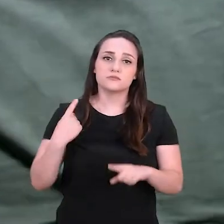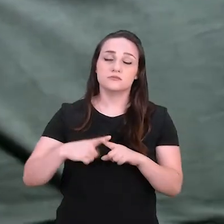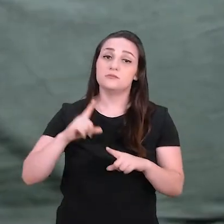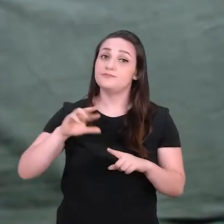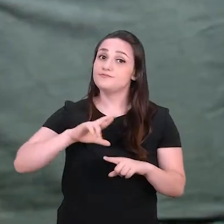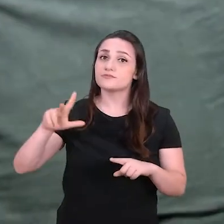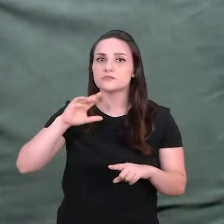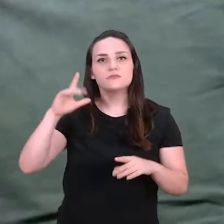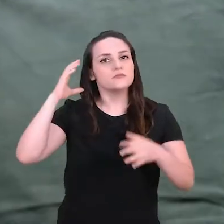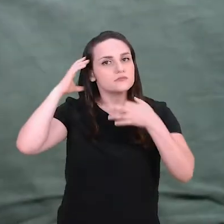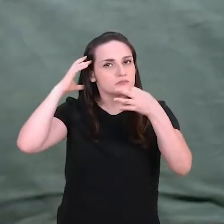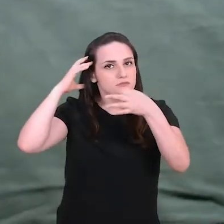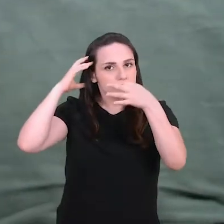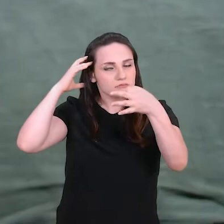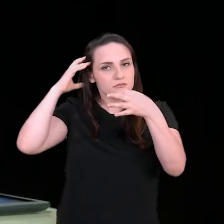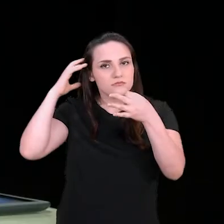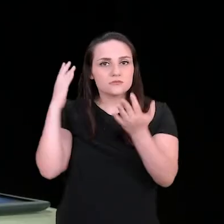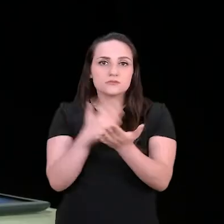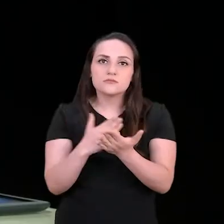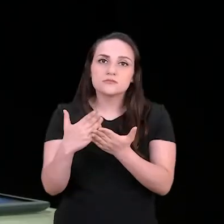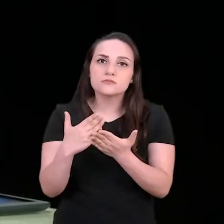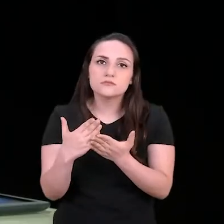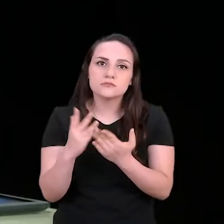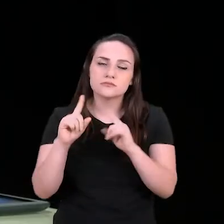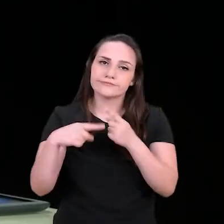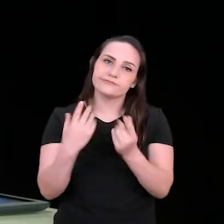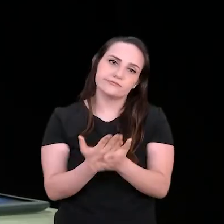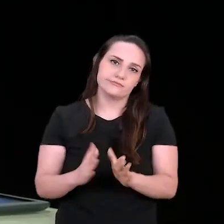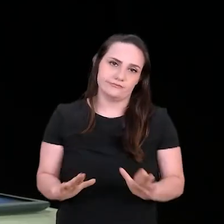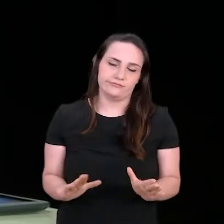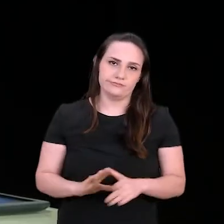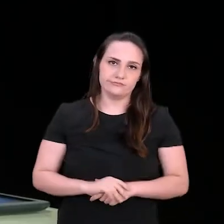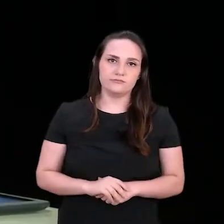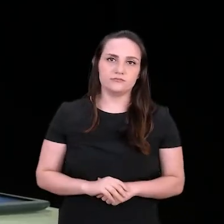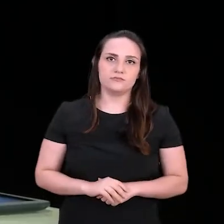da radiodifusão, que foi para o ar e acabou, né? Então, assim,